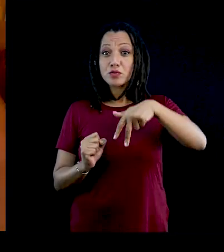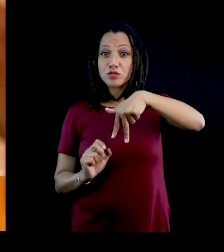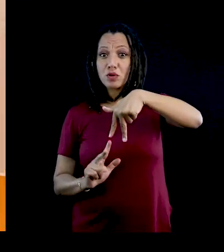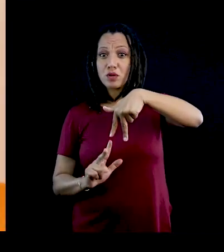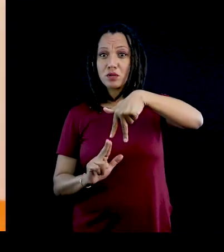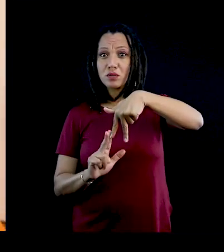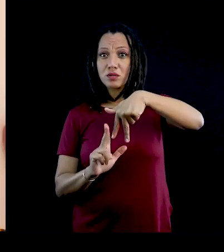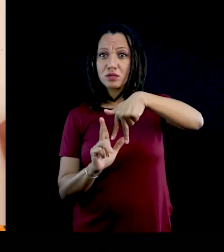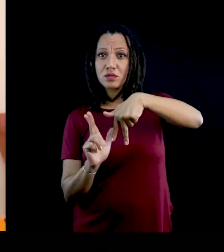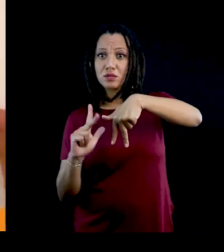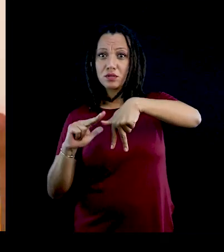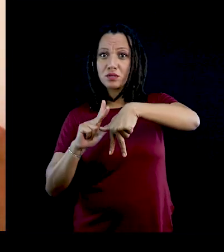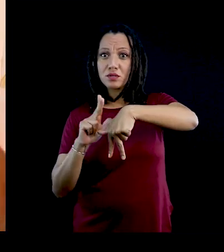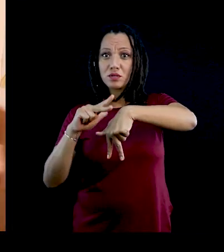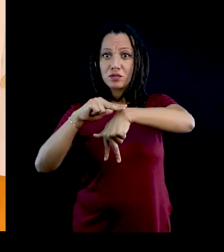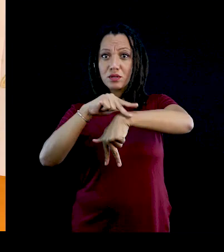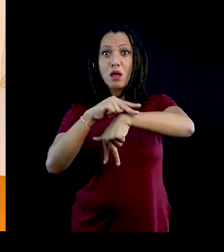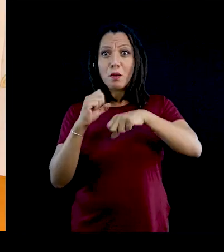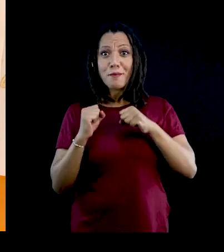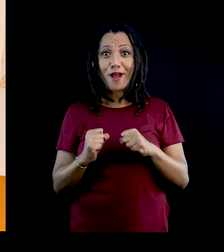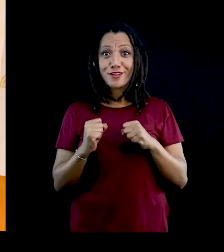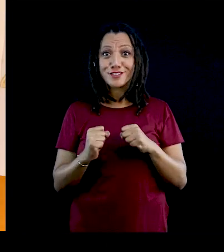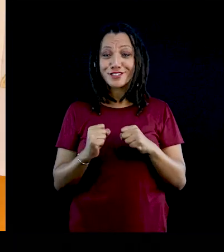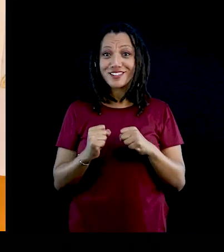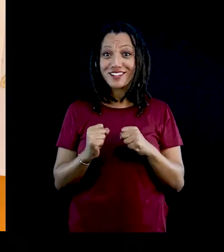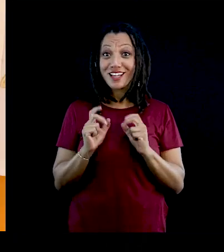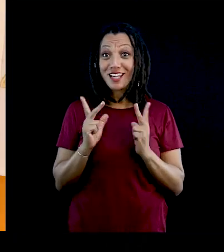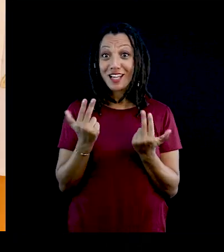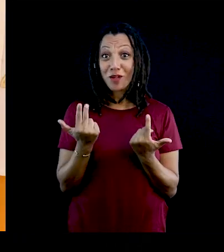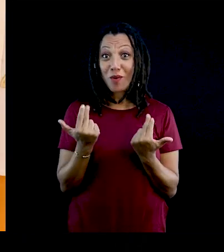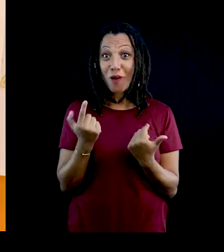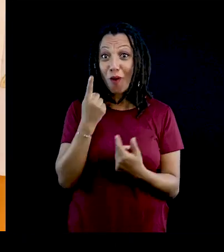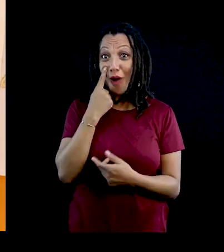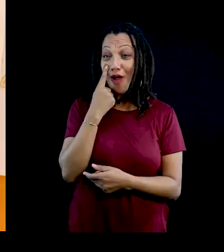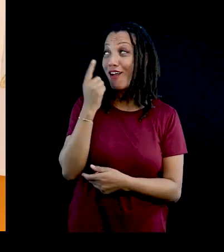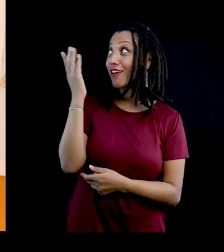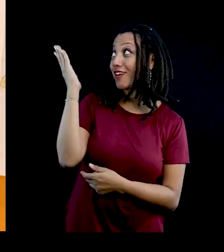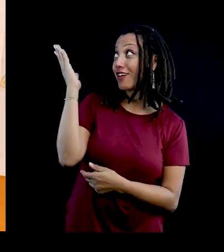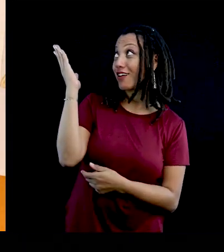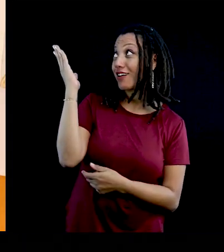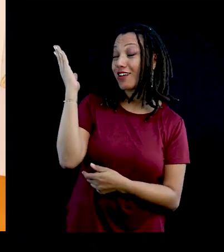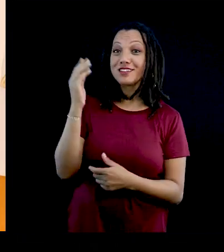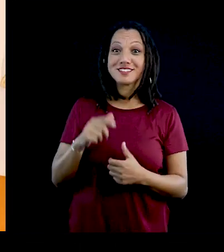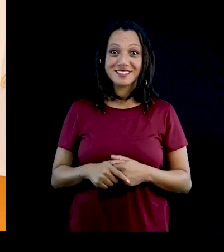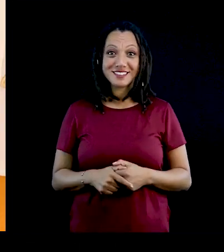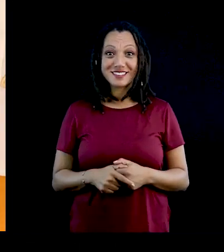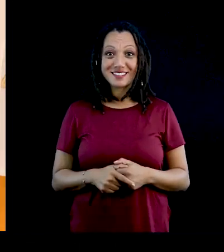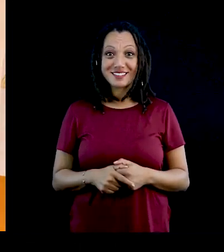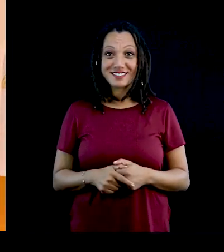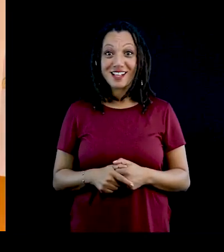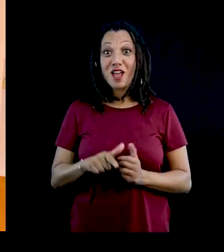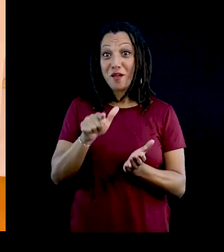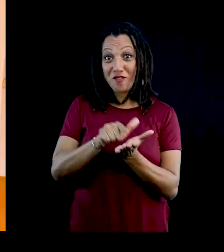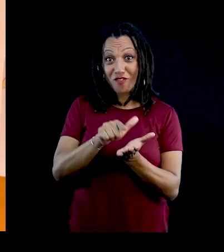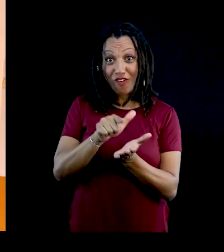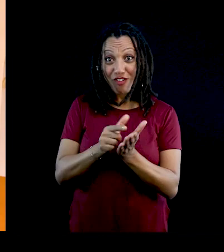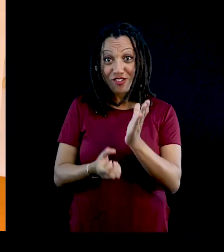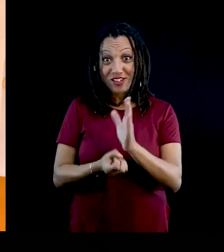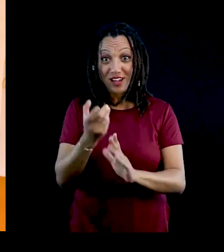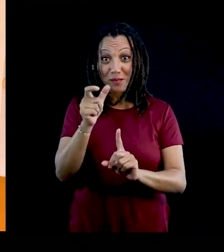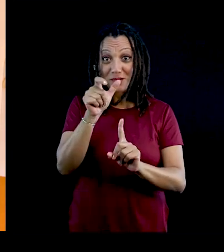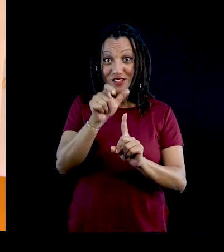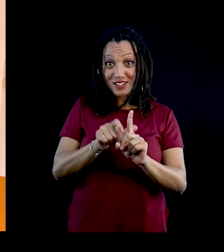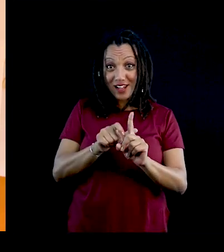outro trabalho aqui que eu vou mostrar para vocês. Nesse caso aqui, eu fiz esse personagem nessa folha